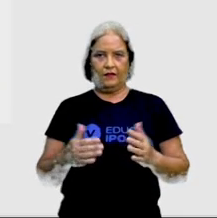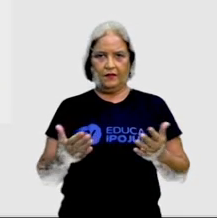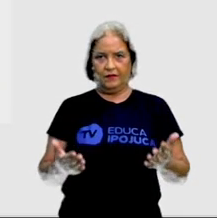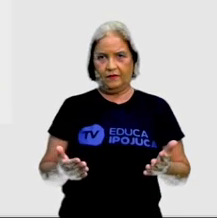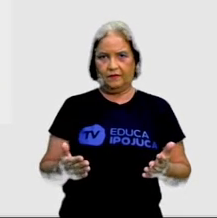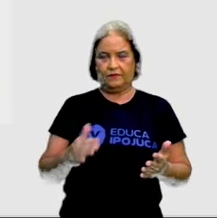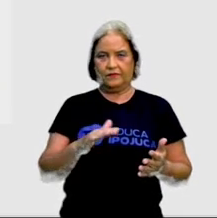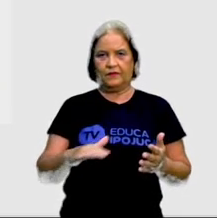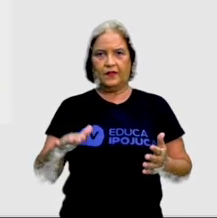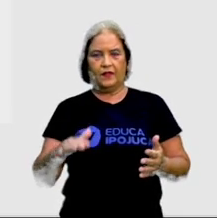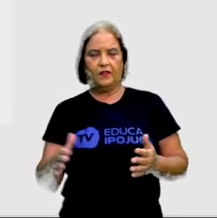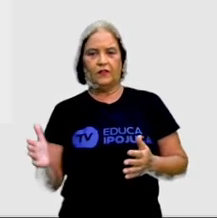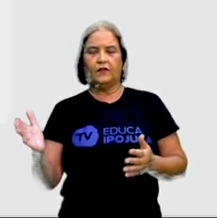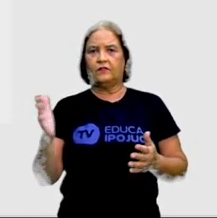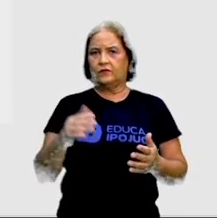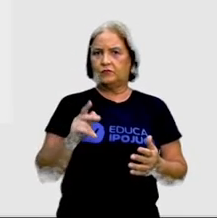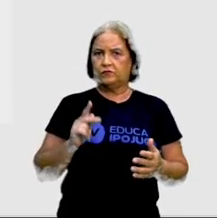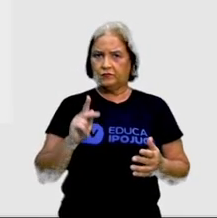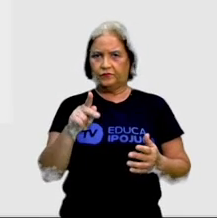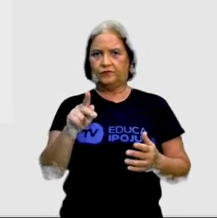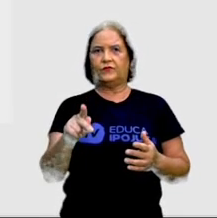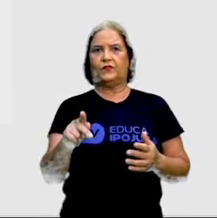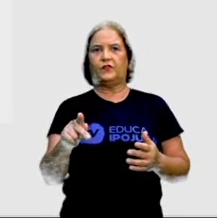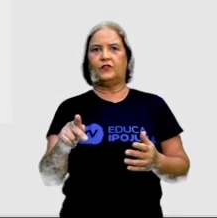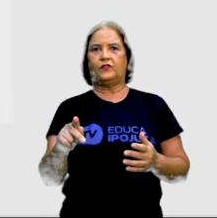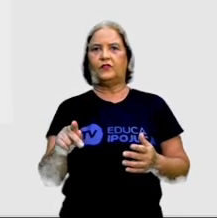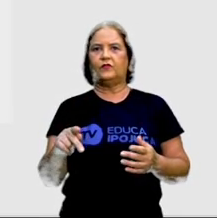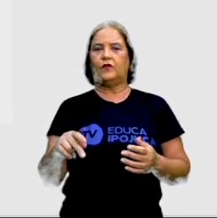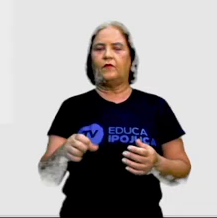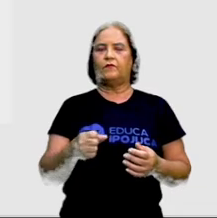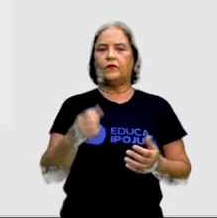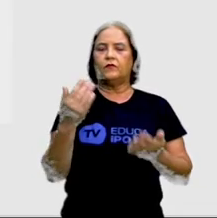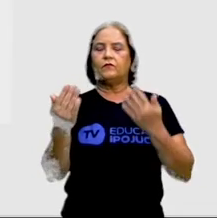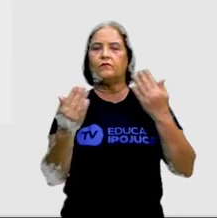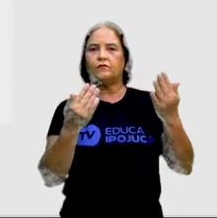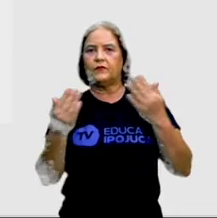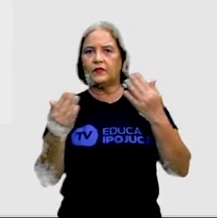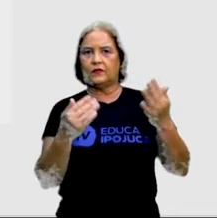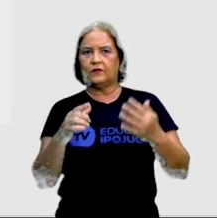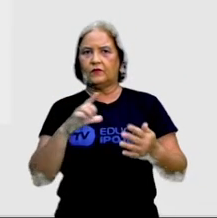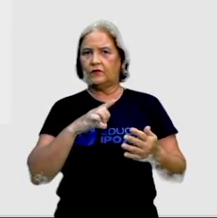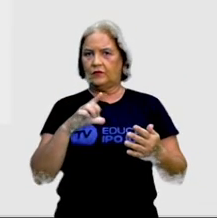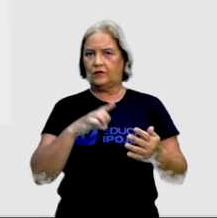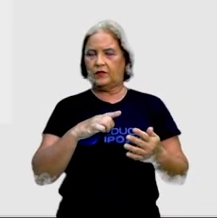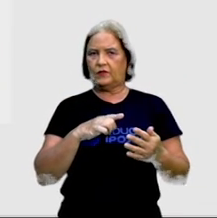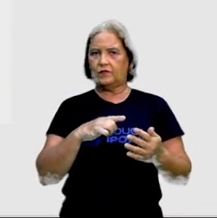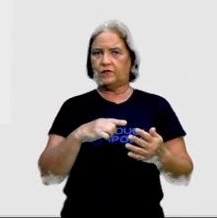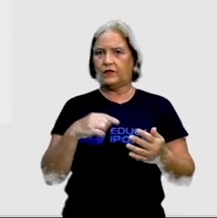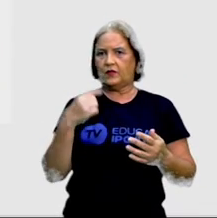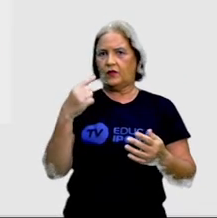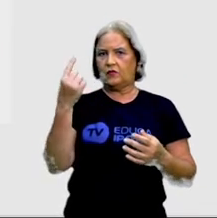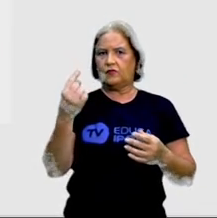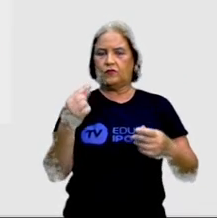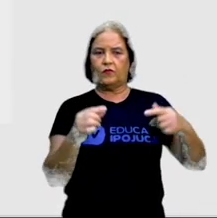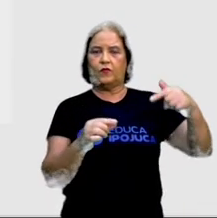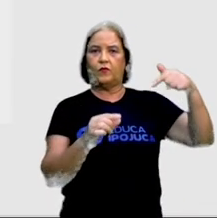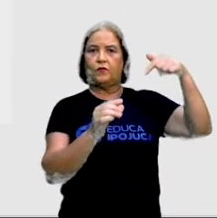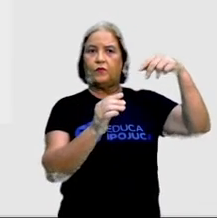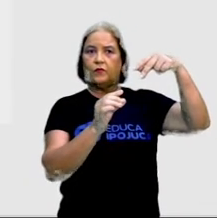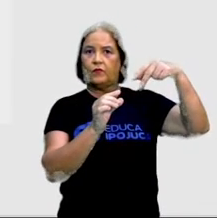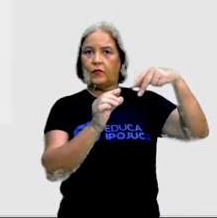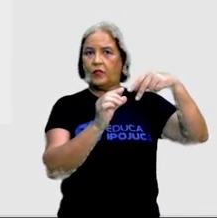bom então crianças vamos continuar fazendo as nossas comparações nós temos aqui algumas acerolas